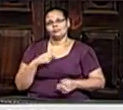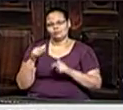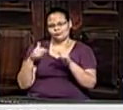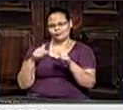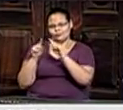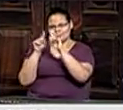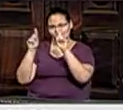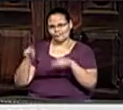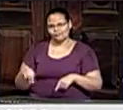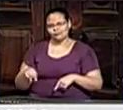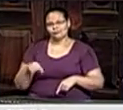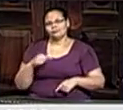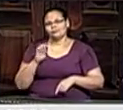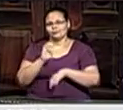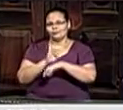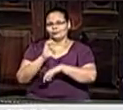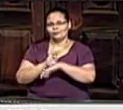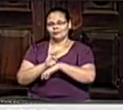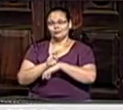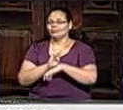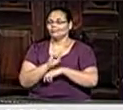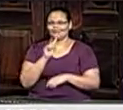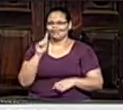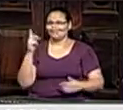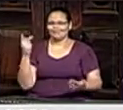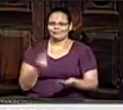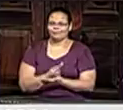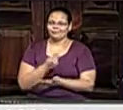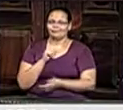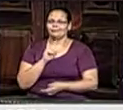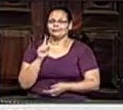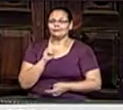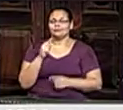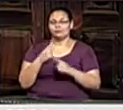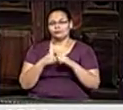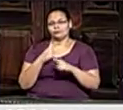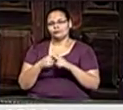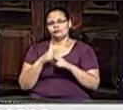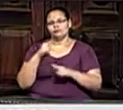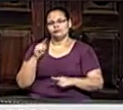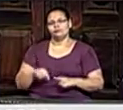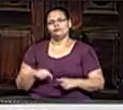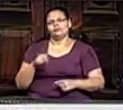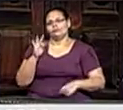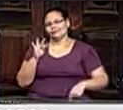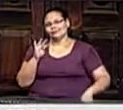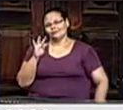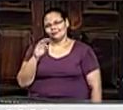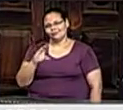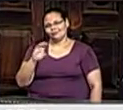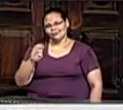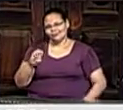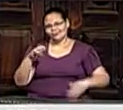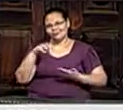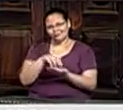Estado. Isto não vem ocorrendo, porque o Tribunal de Contas da